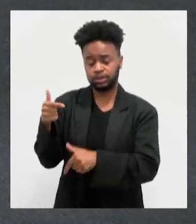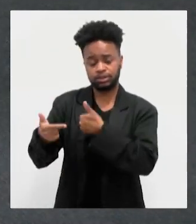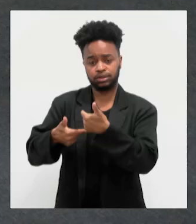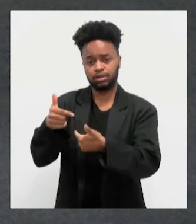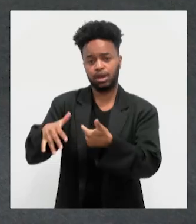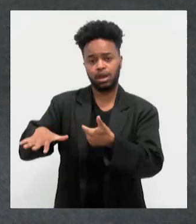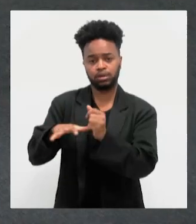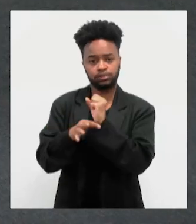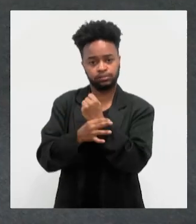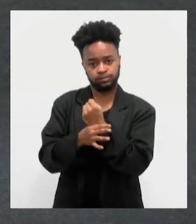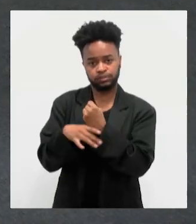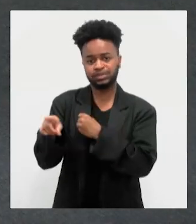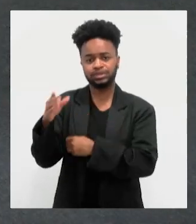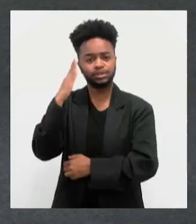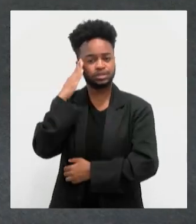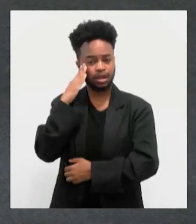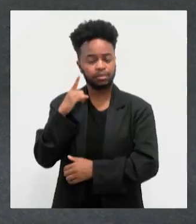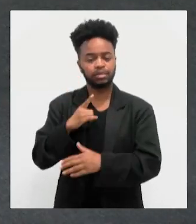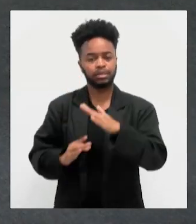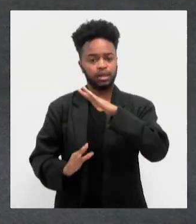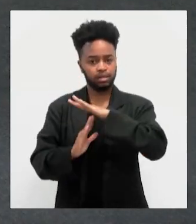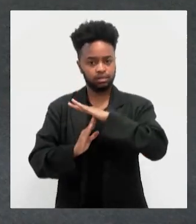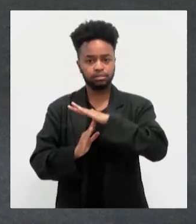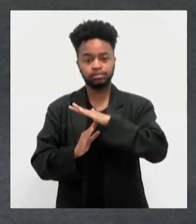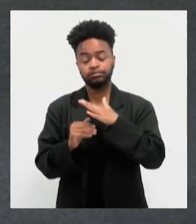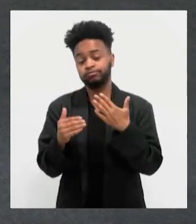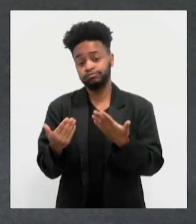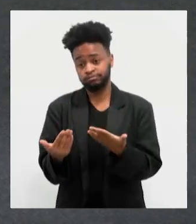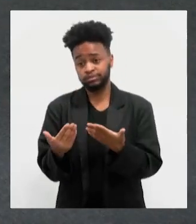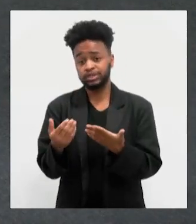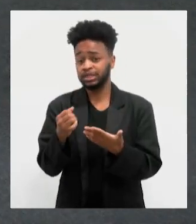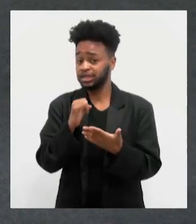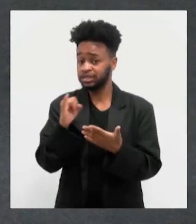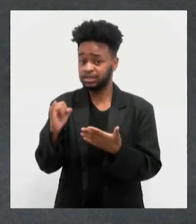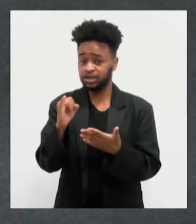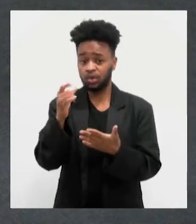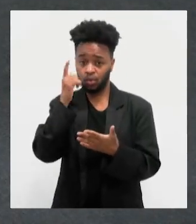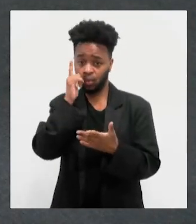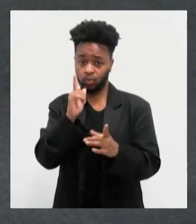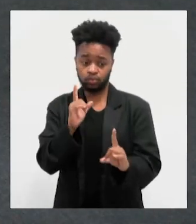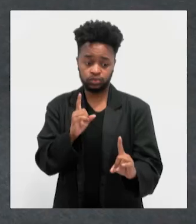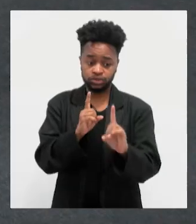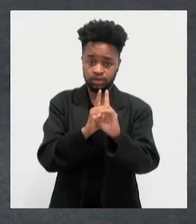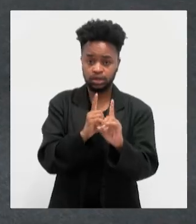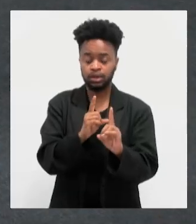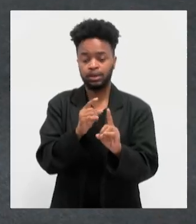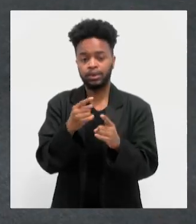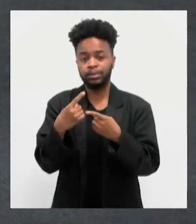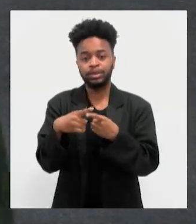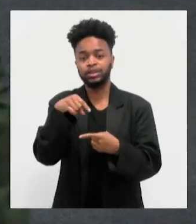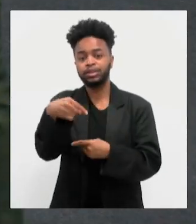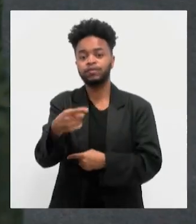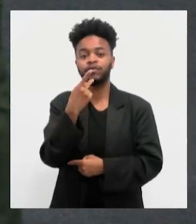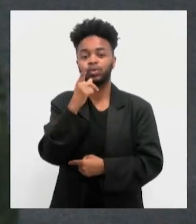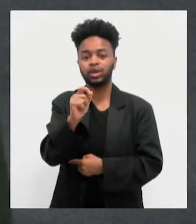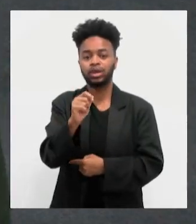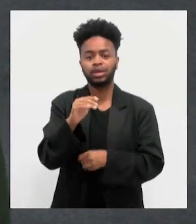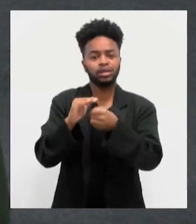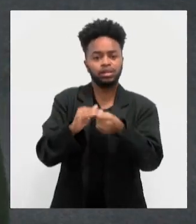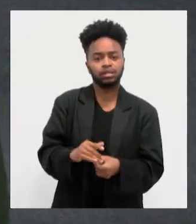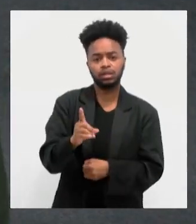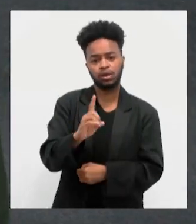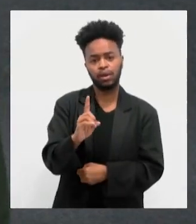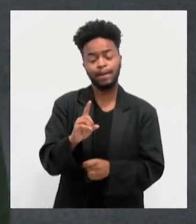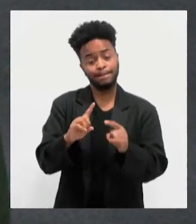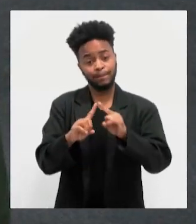segurança, sabe que há um limite. Isso é quando chega lá na ponta final. Aí depois diz, não reprime. Sim, mas